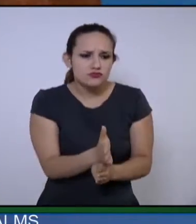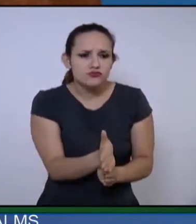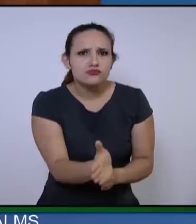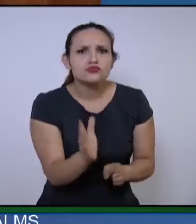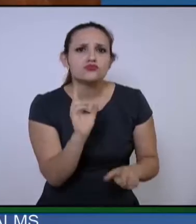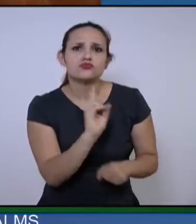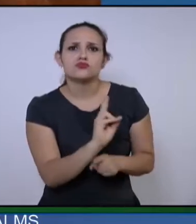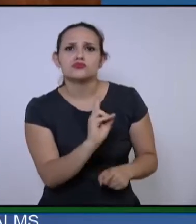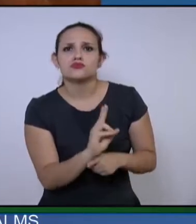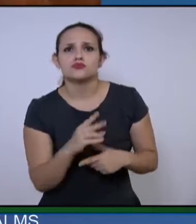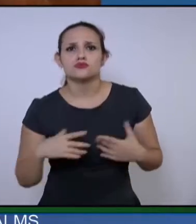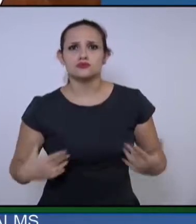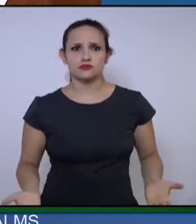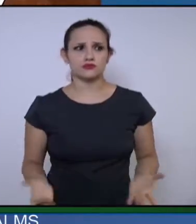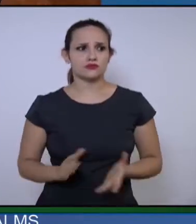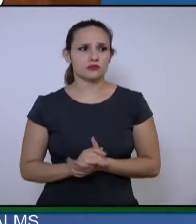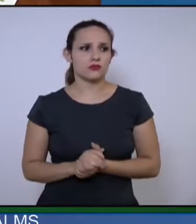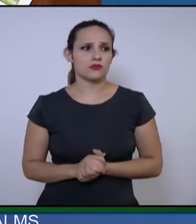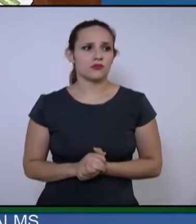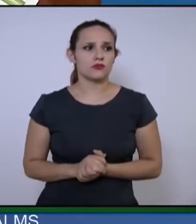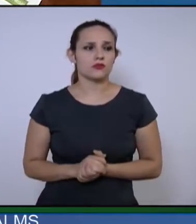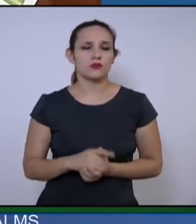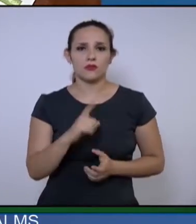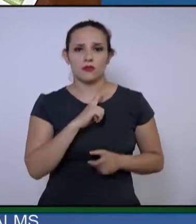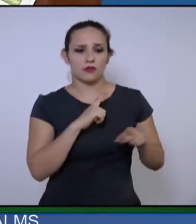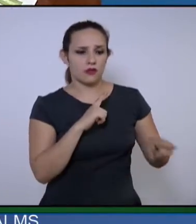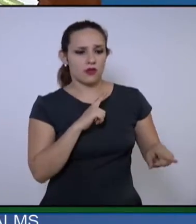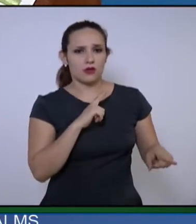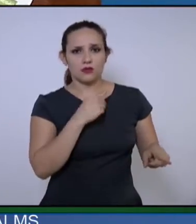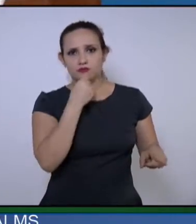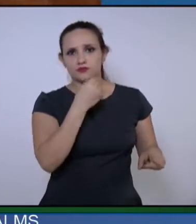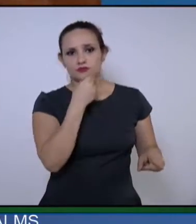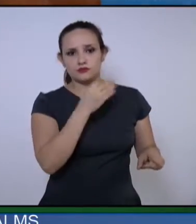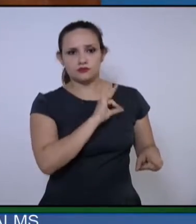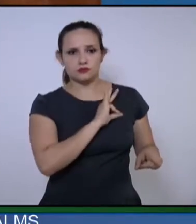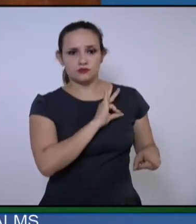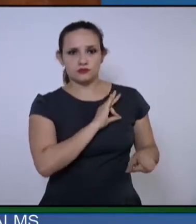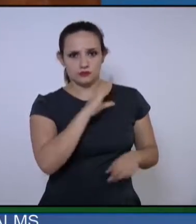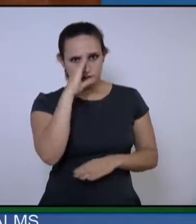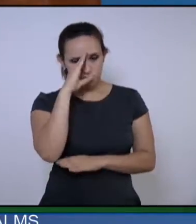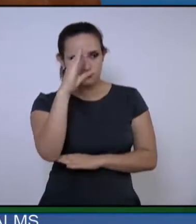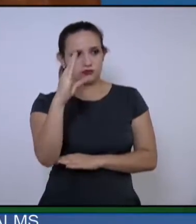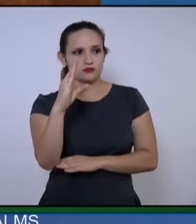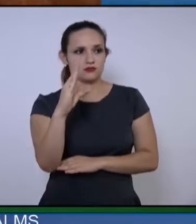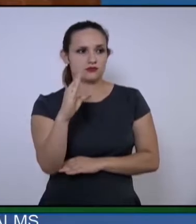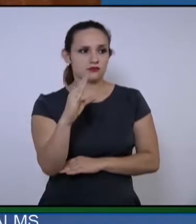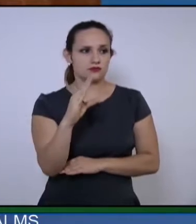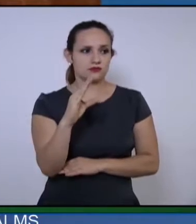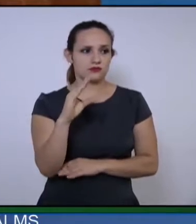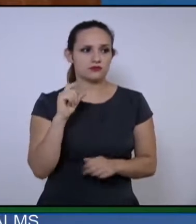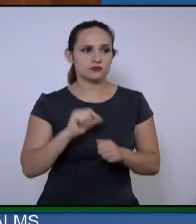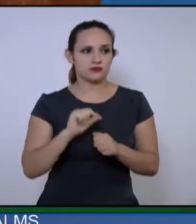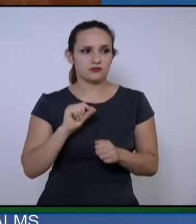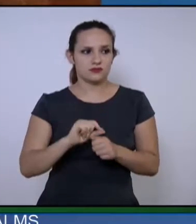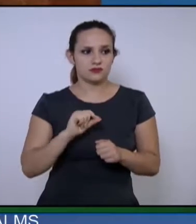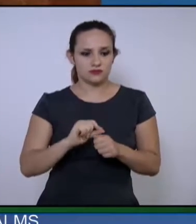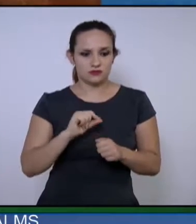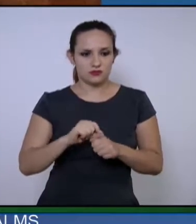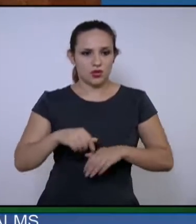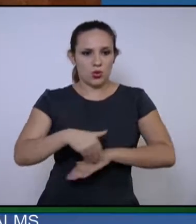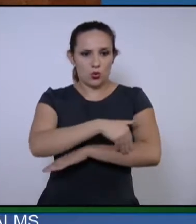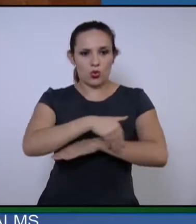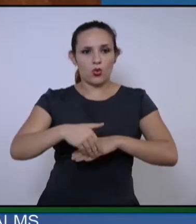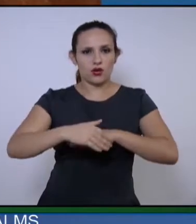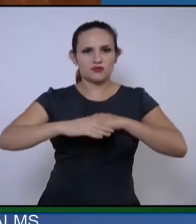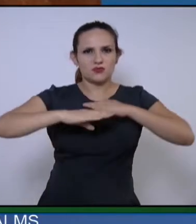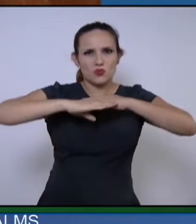uma foto de um policial do Exército Brasileiro realizando recapeamento aqui em Campo